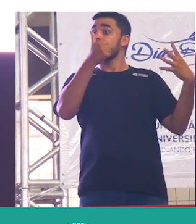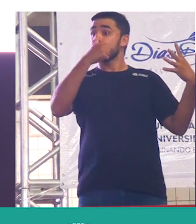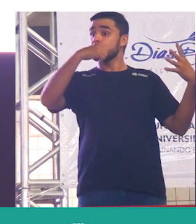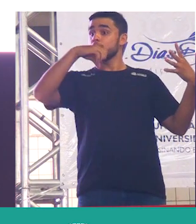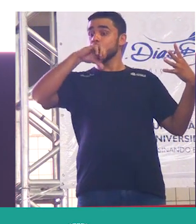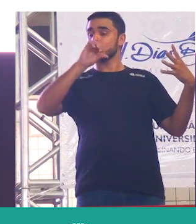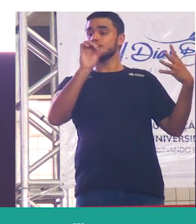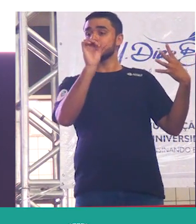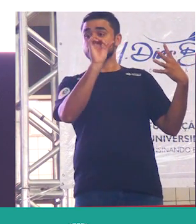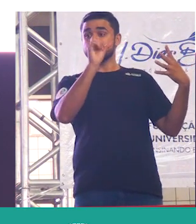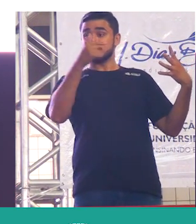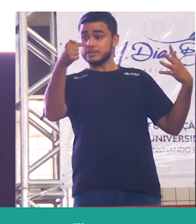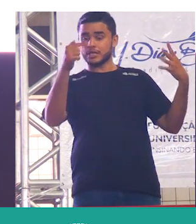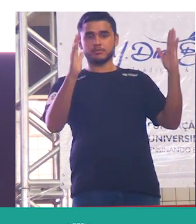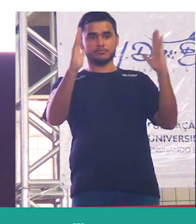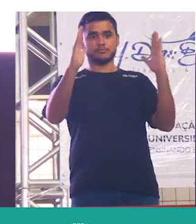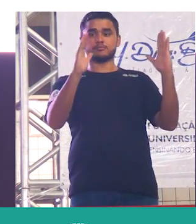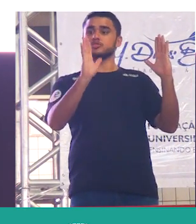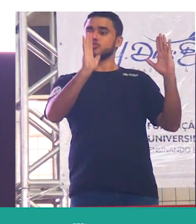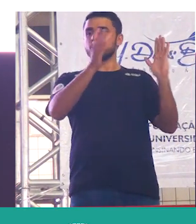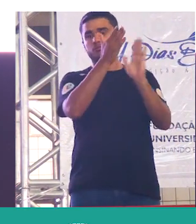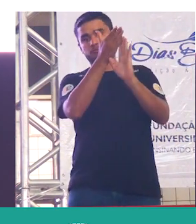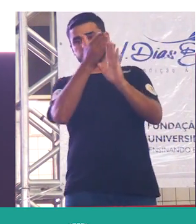outras provas de vestibulares.